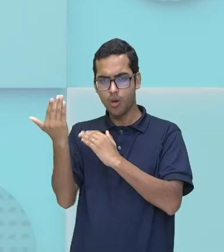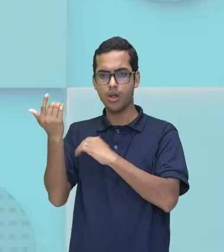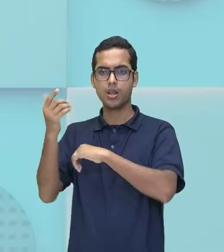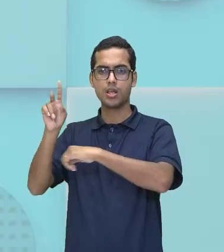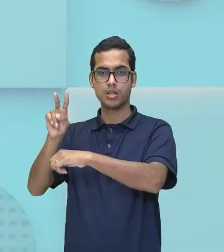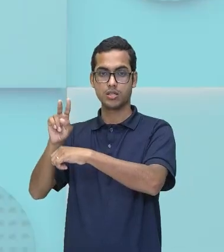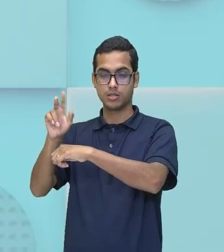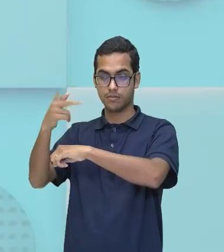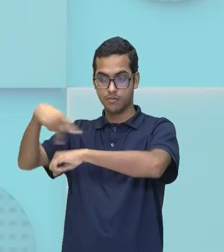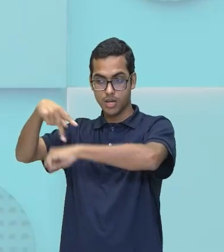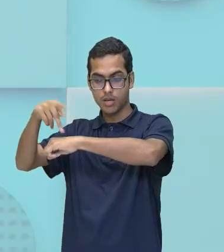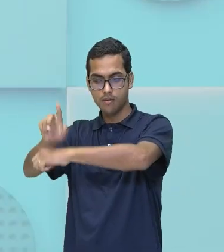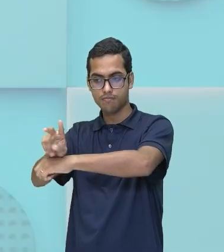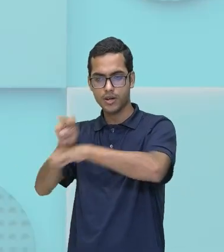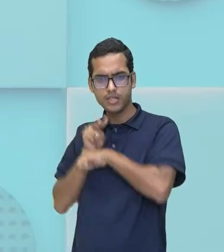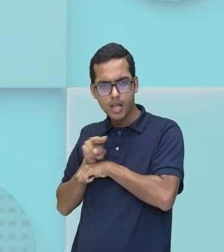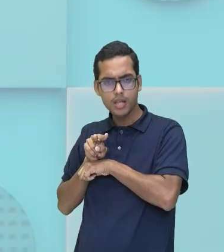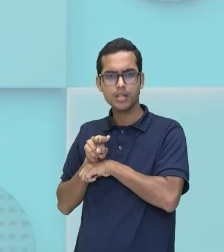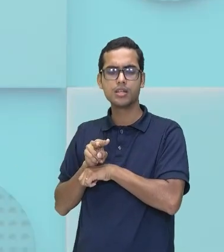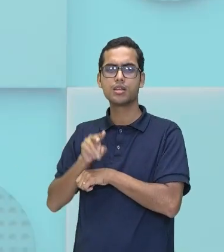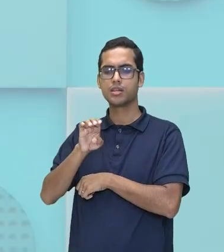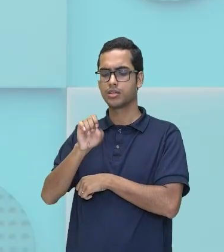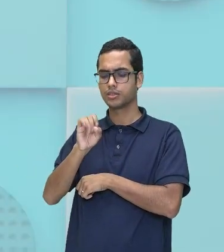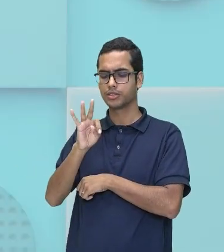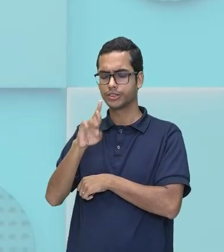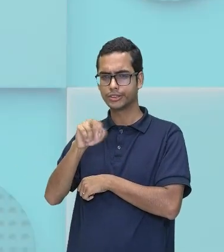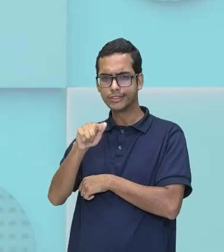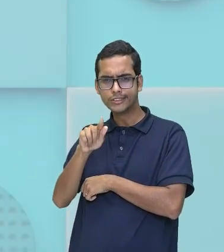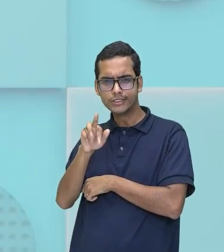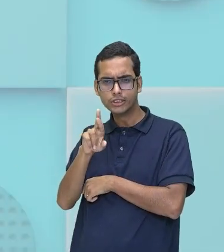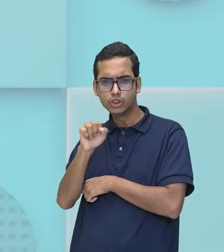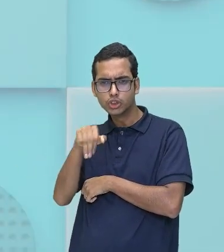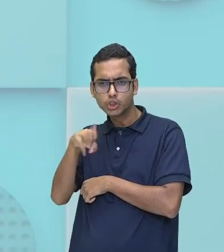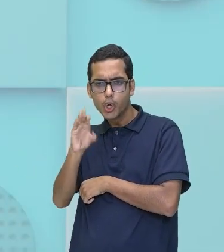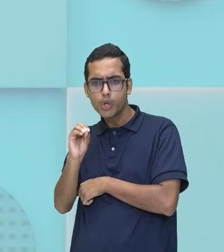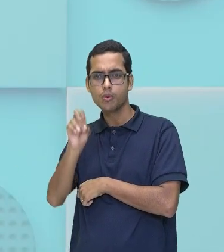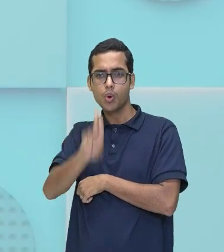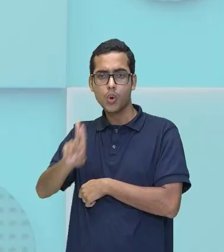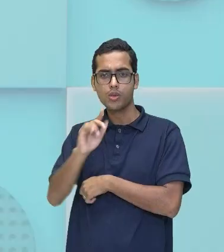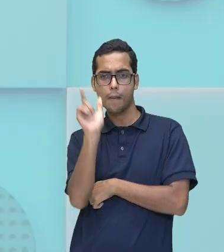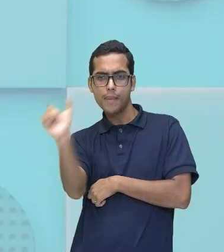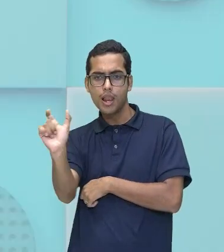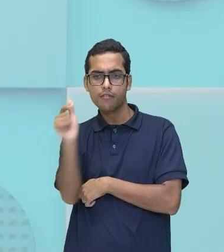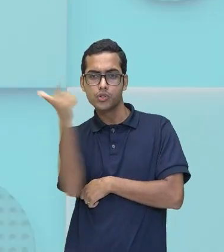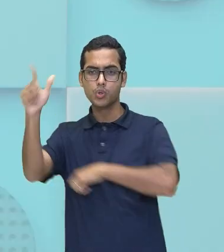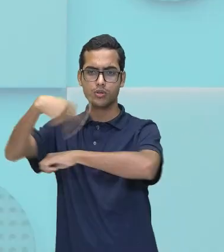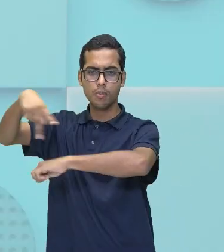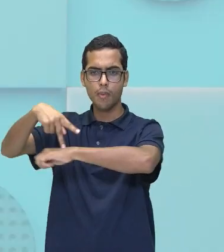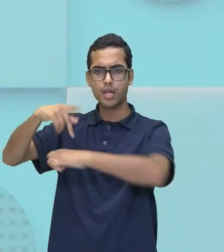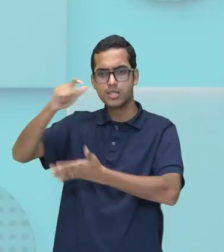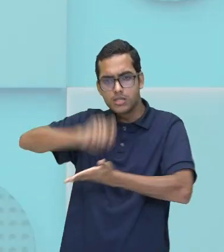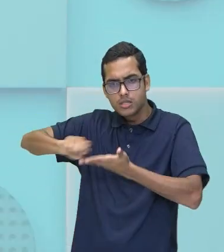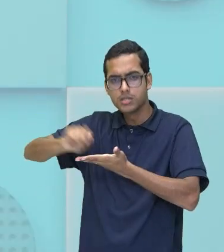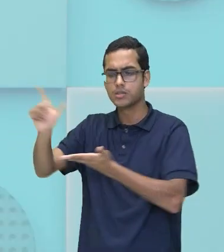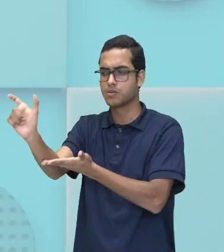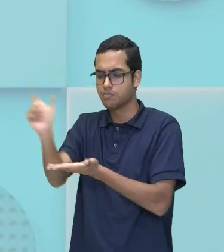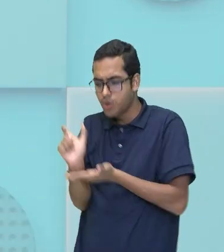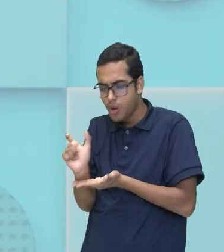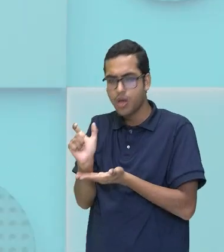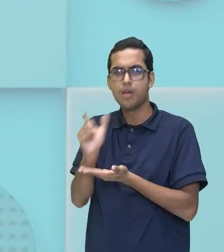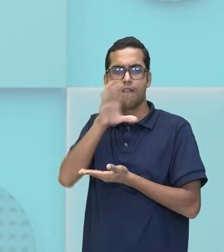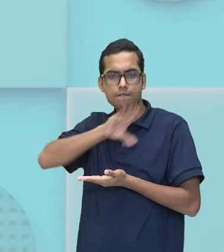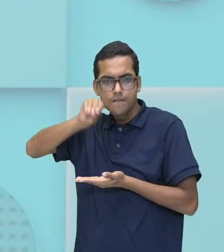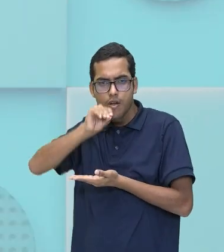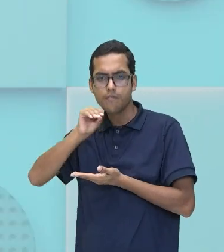Posso. Estrangeirismo, o que é mesmo? A gente utilizar palavras de um outro idioma, escrever e pronunciar tal qual